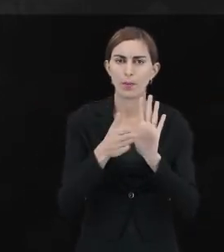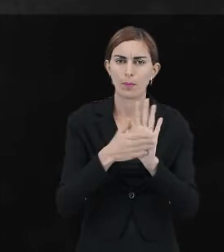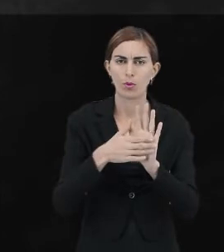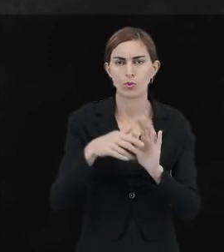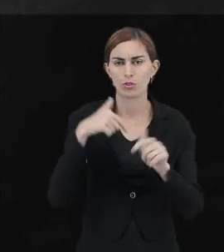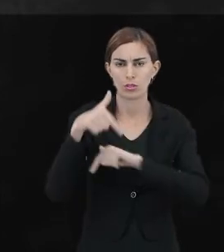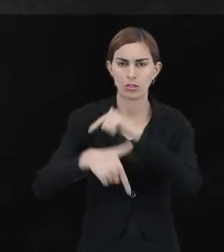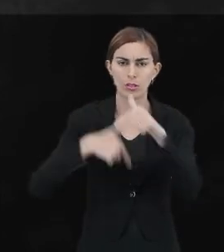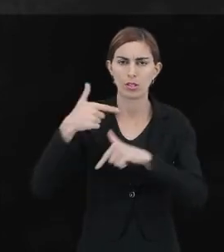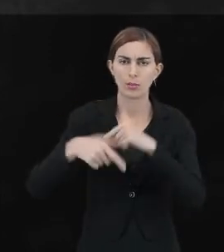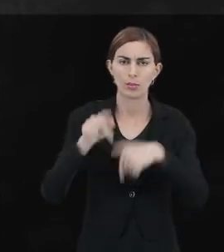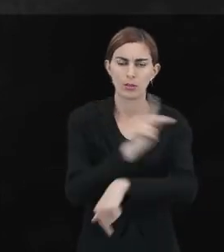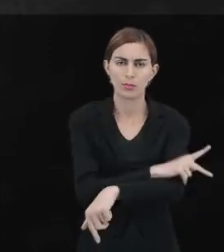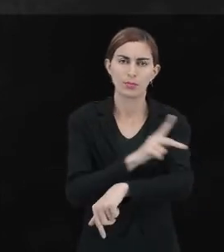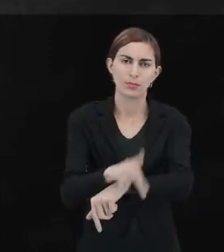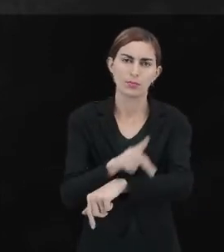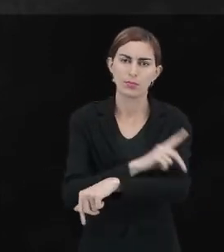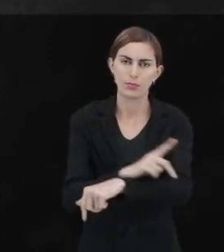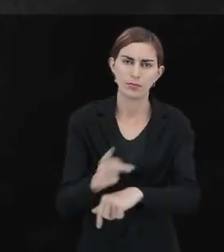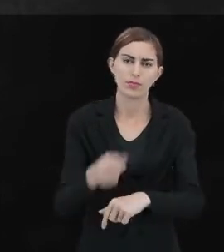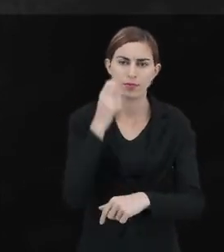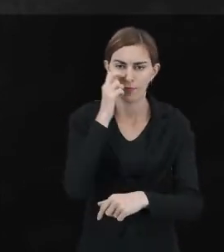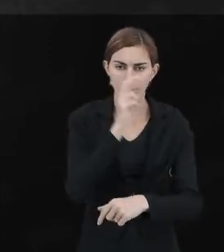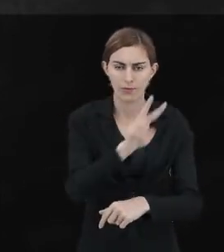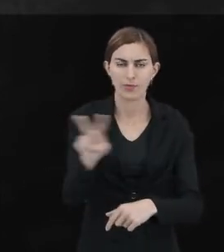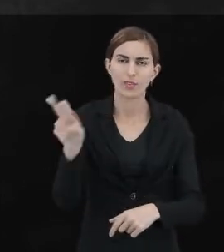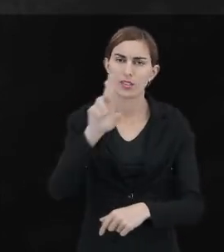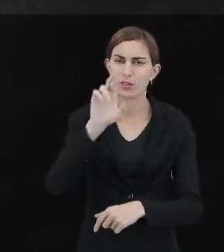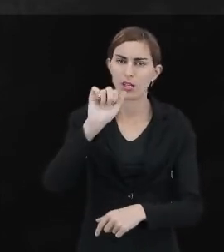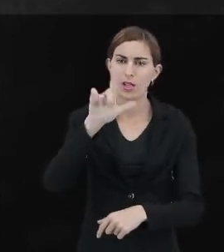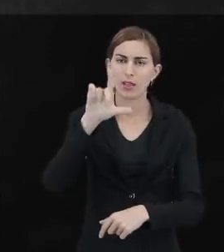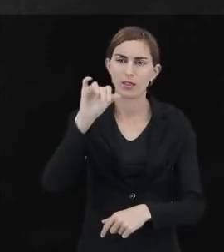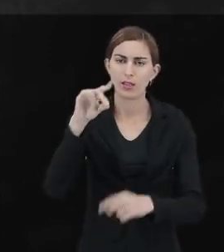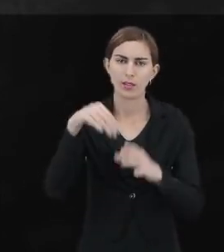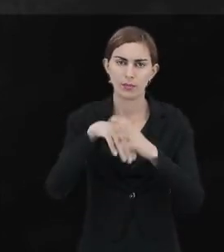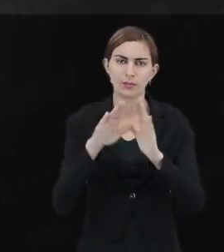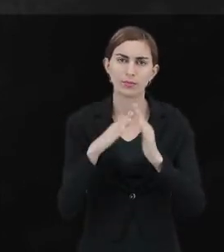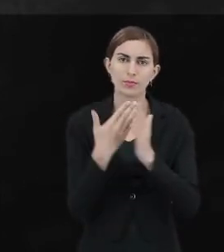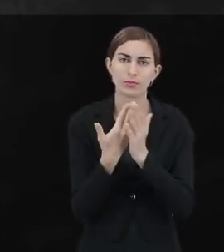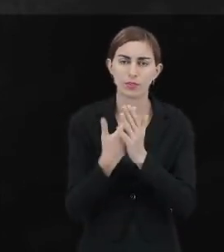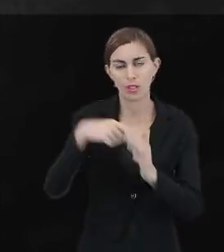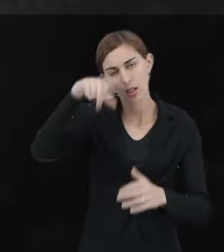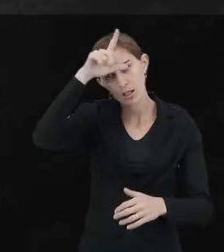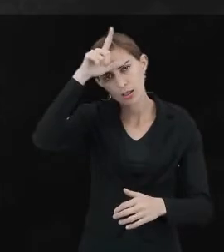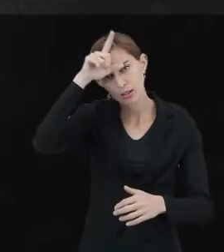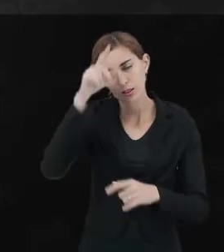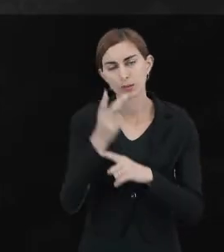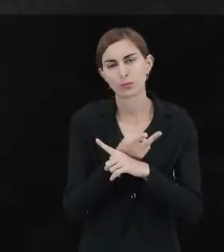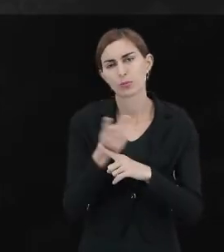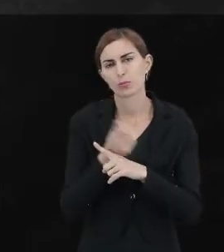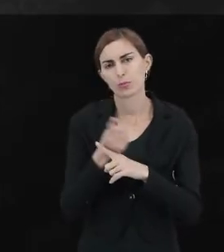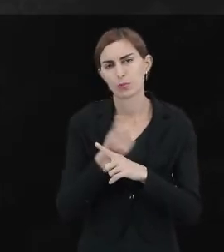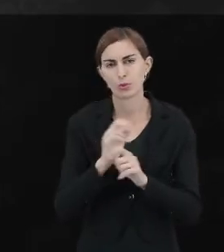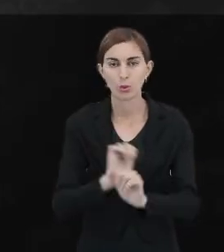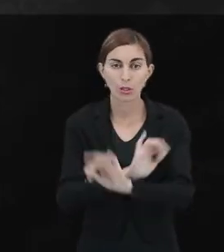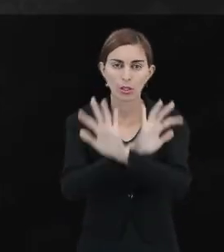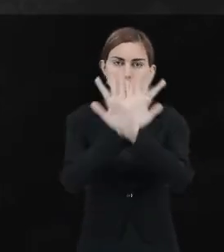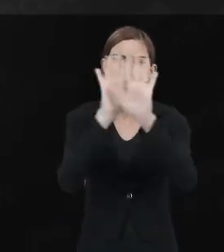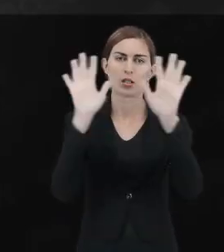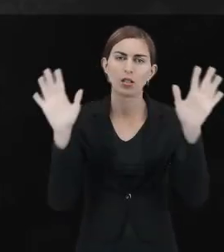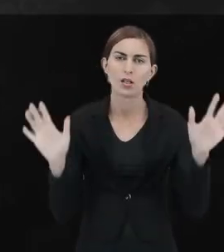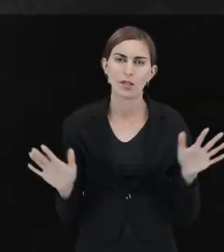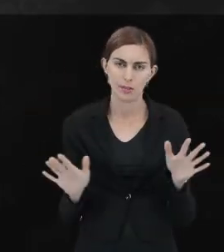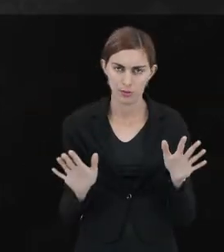trabalho pedagógico considerando a realidade específica daquela escola. A liderança busca